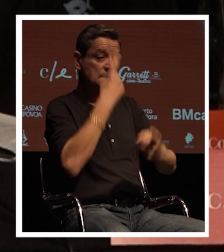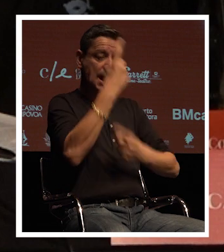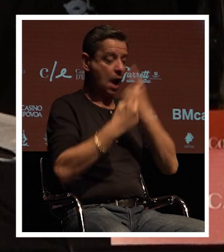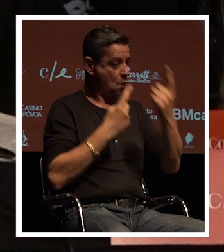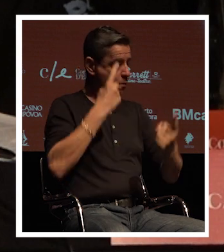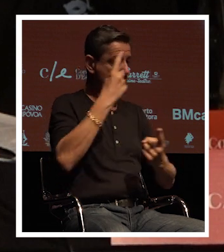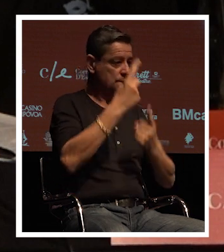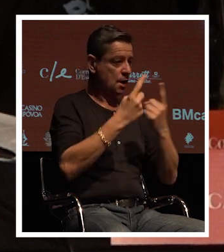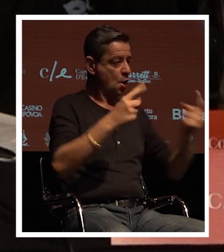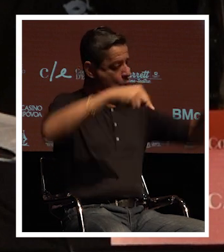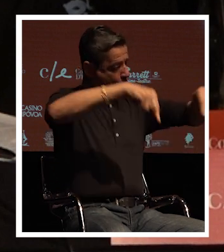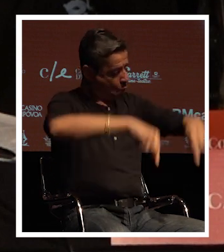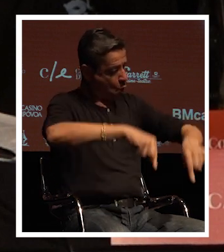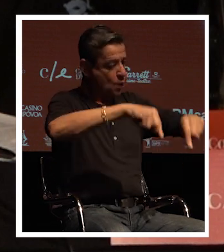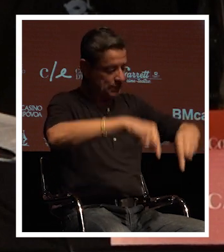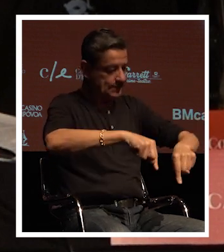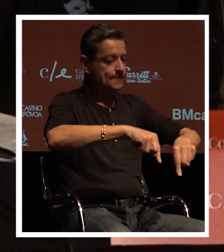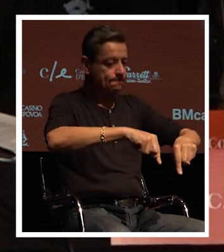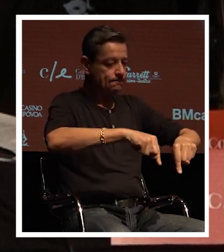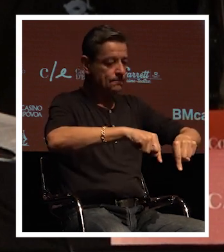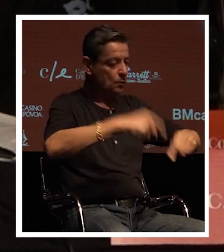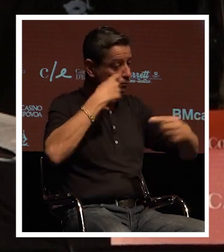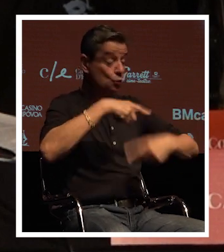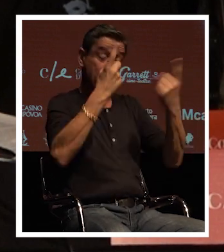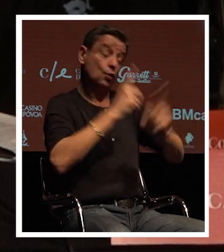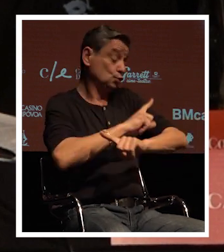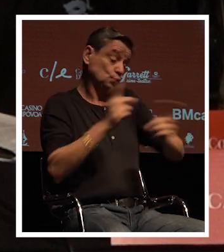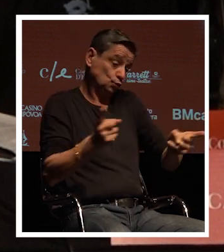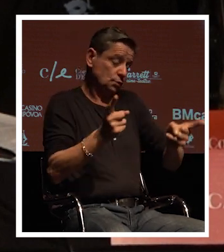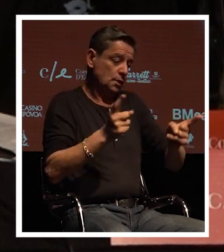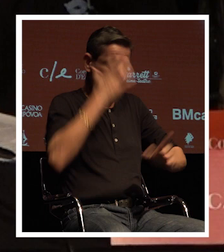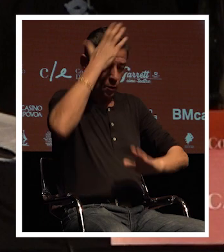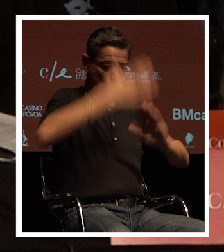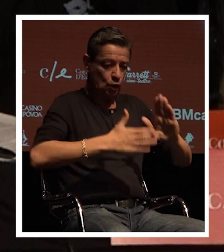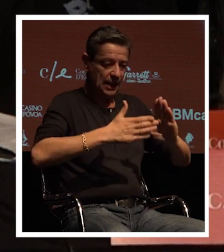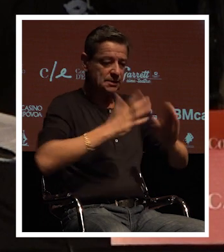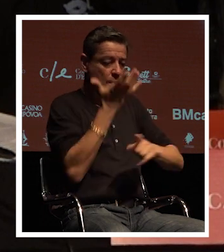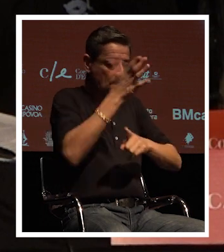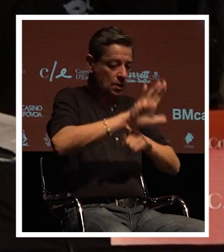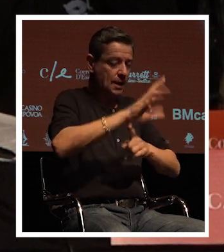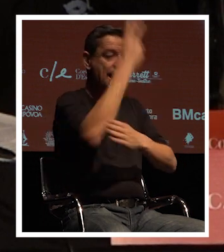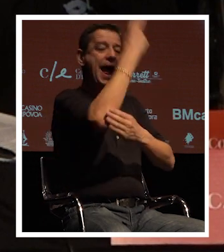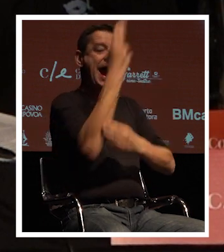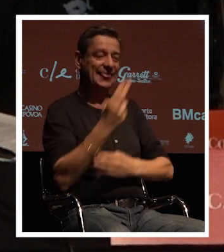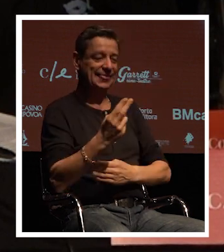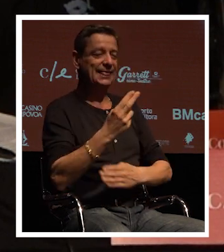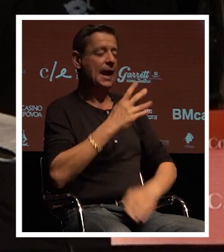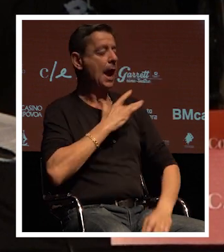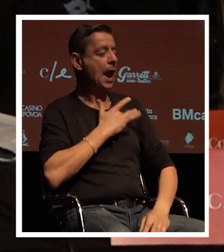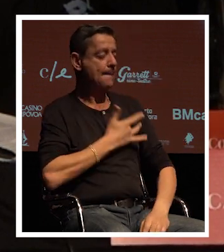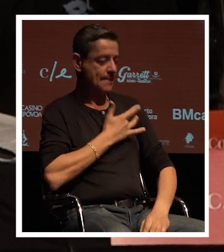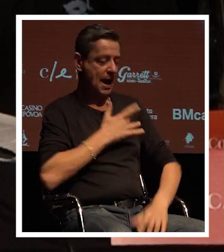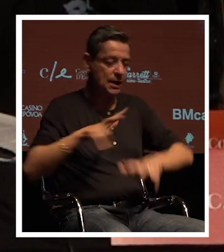passagens que hoje seriam consideradas politicamente incorretas como acontece por exemplo com a arte de amar de ou